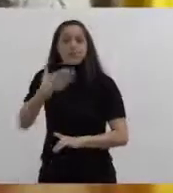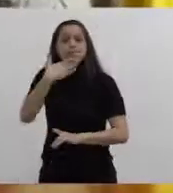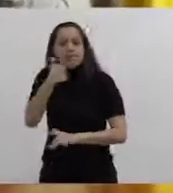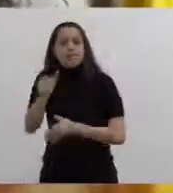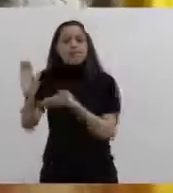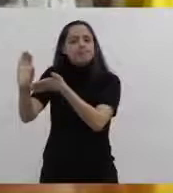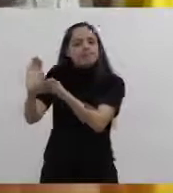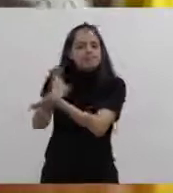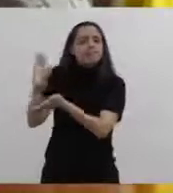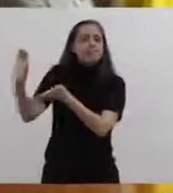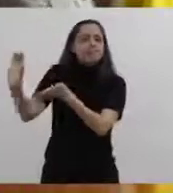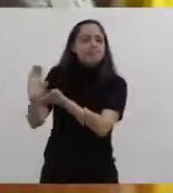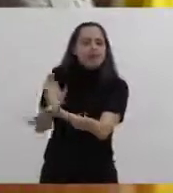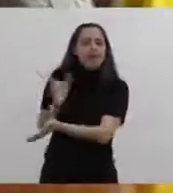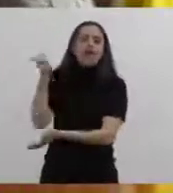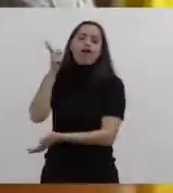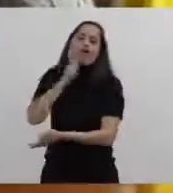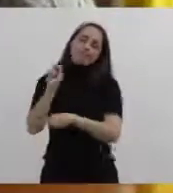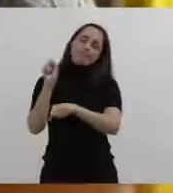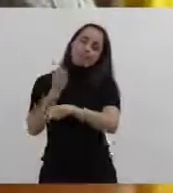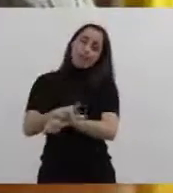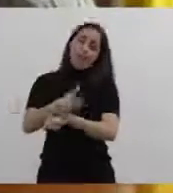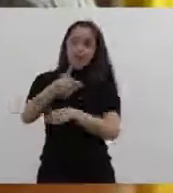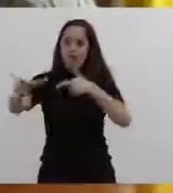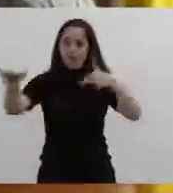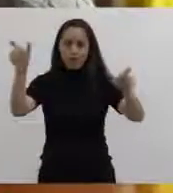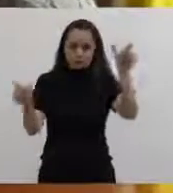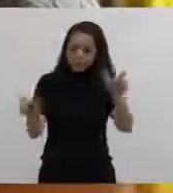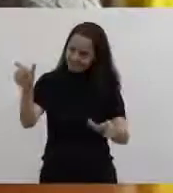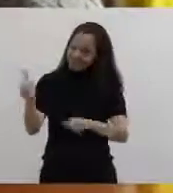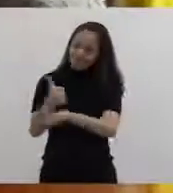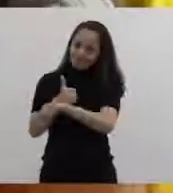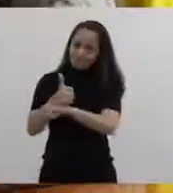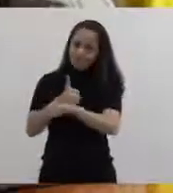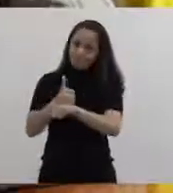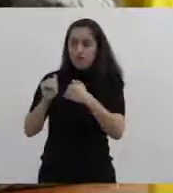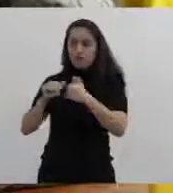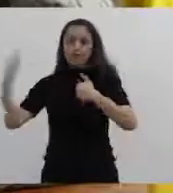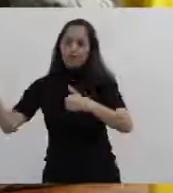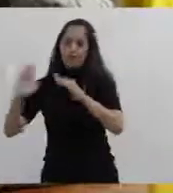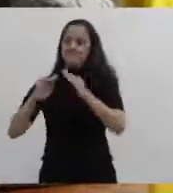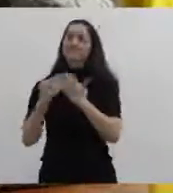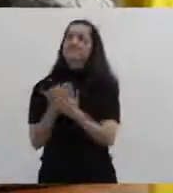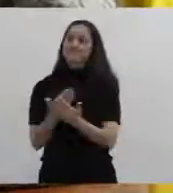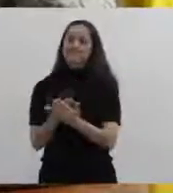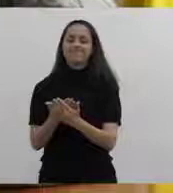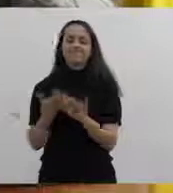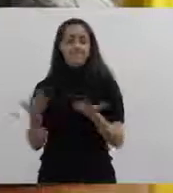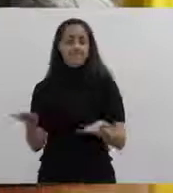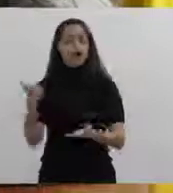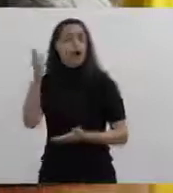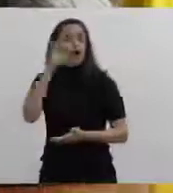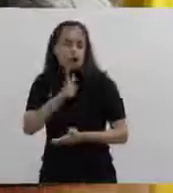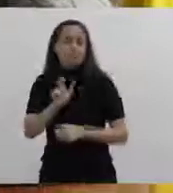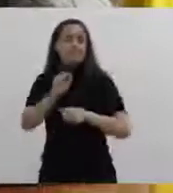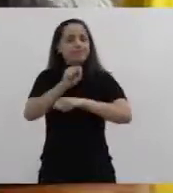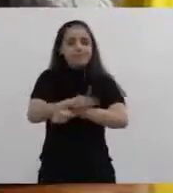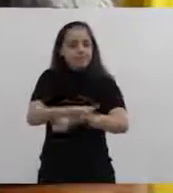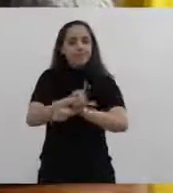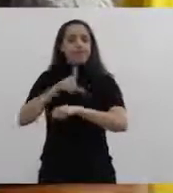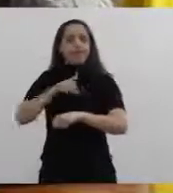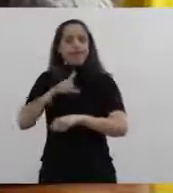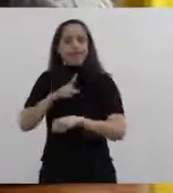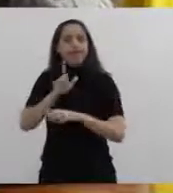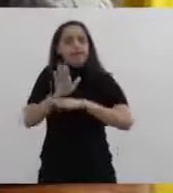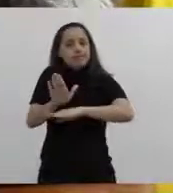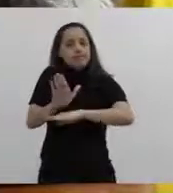a psicopedagoga e contamos para ela todo o projeto, faltou pouco para ela sair correndo. Era muito para ela sozinha. Com o plano